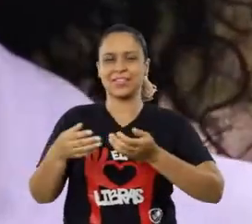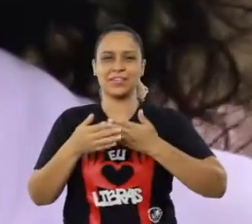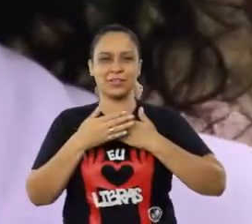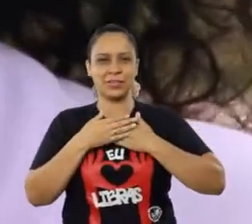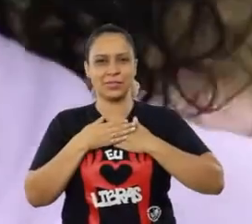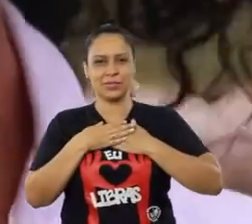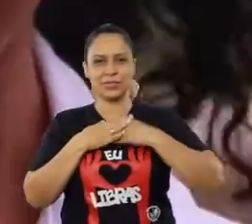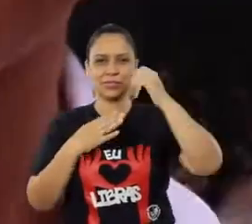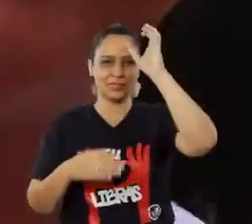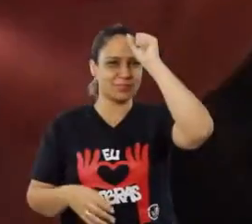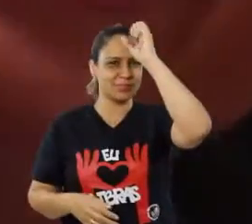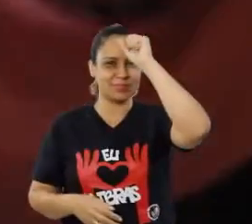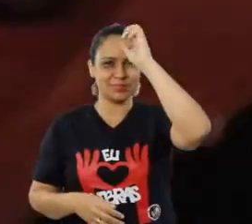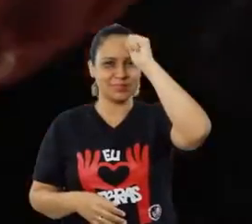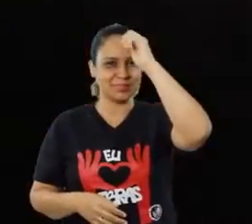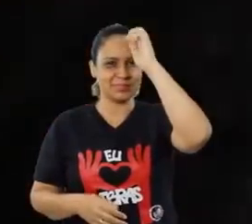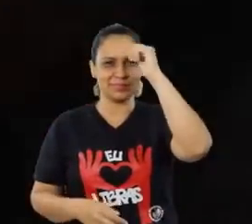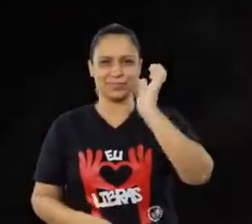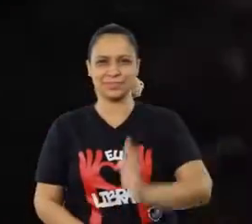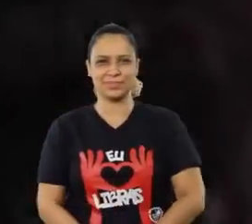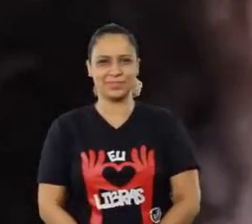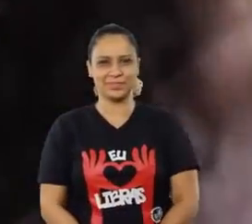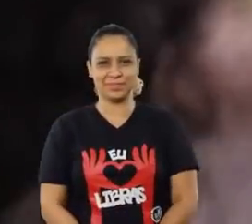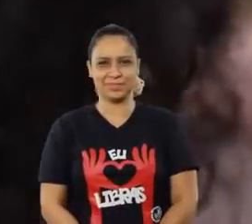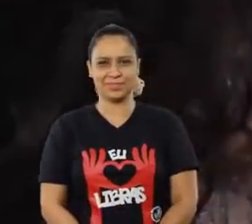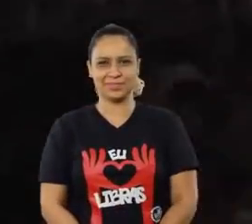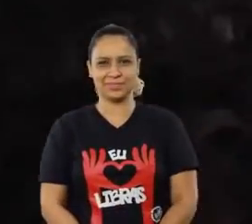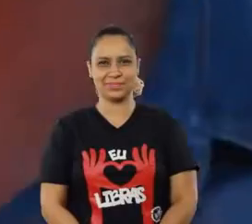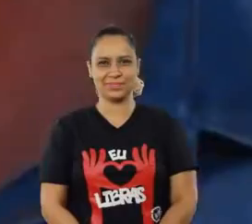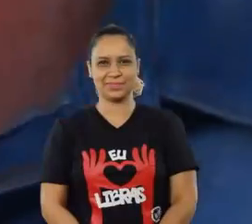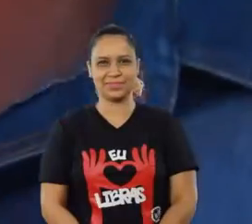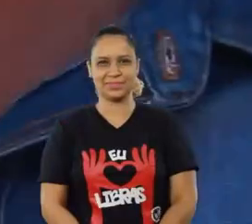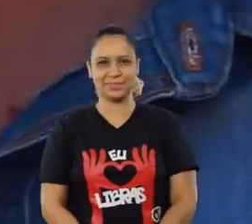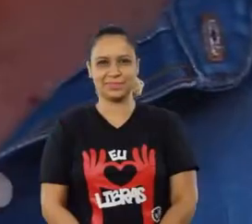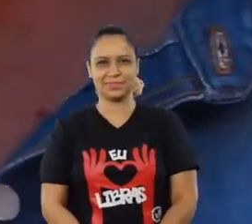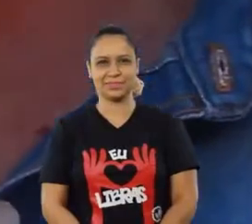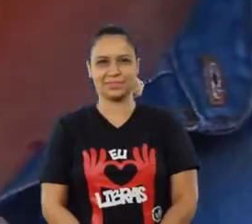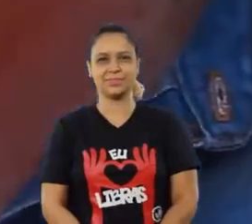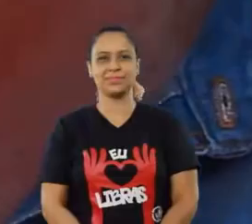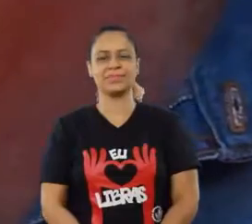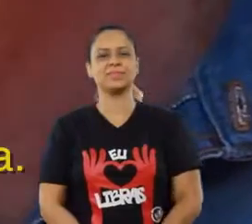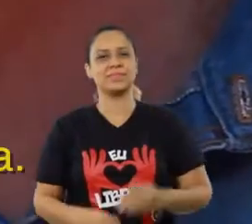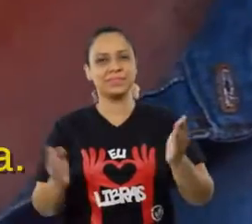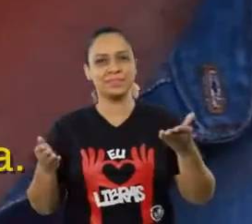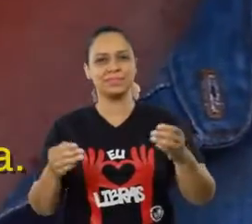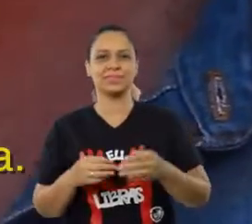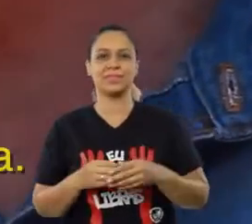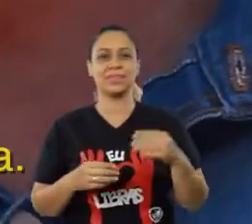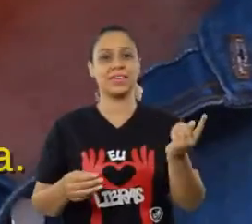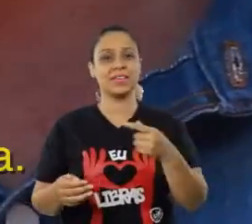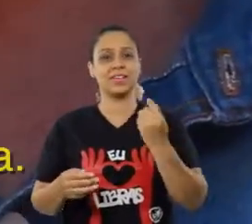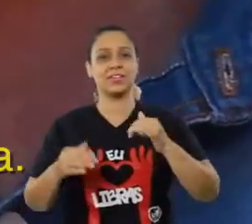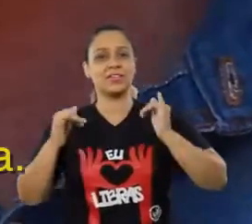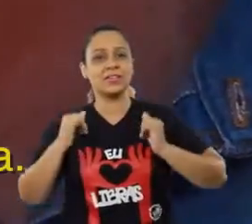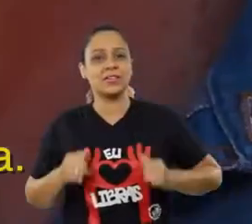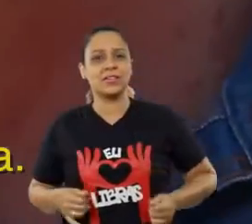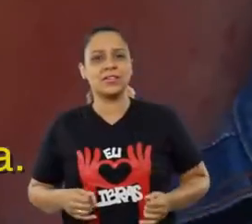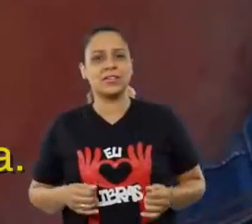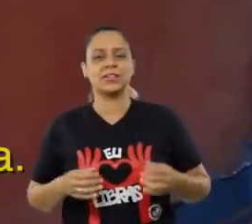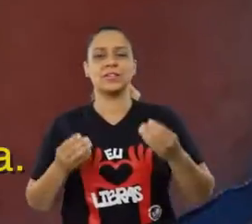eu sou credit é isso a nossa campanha uma campanha que